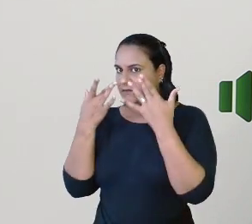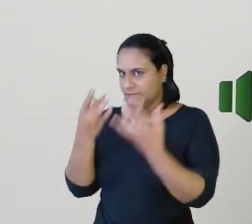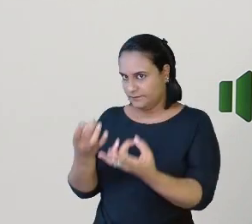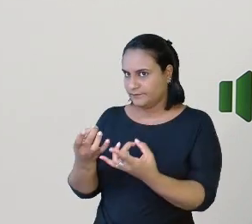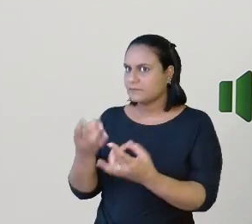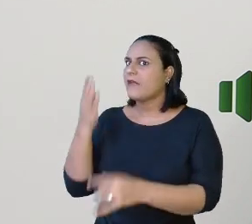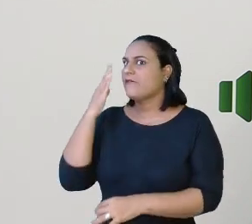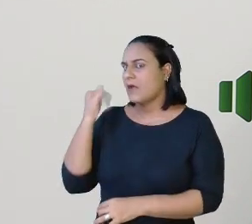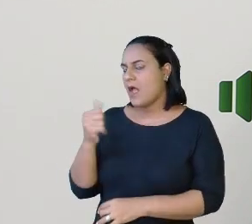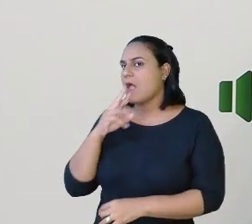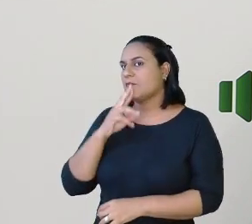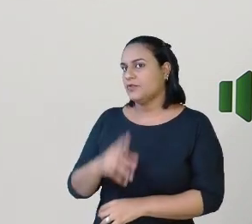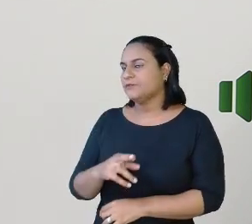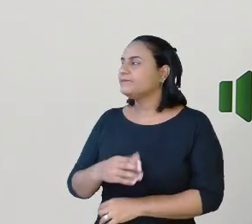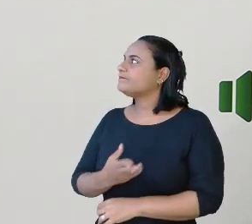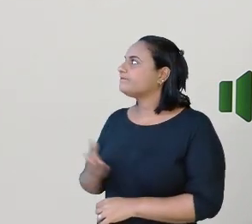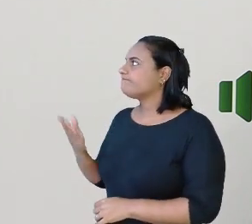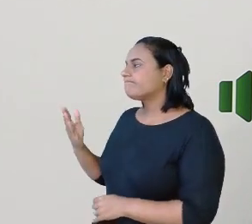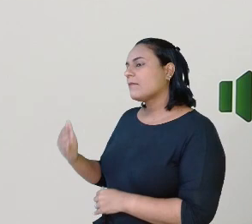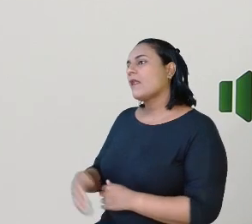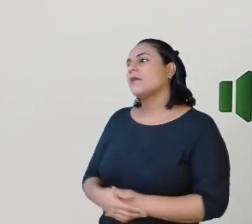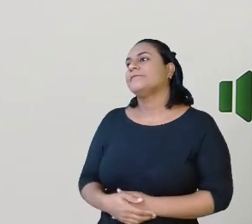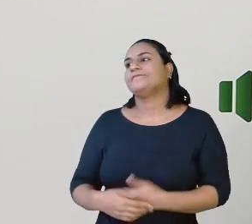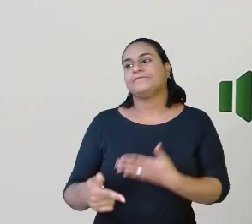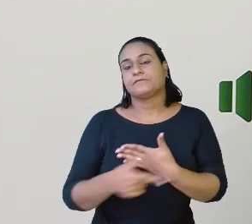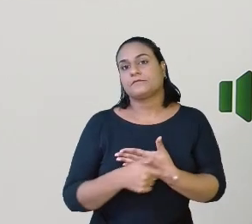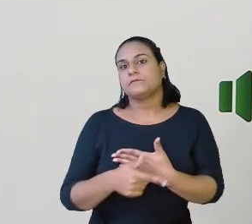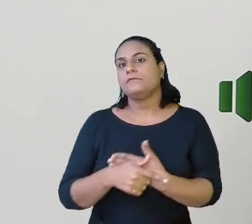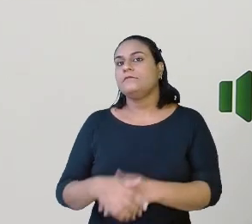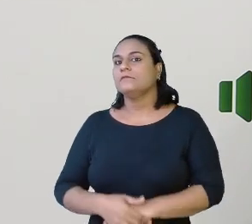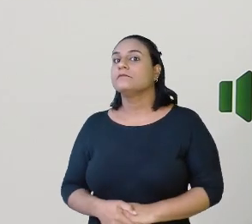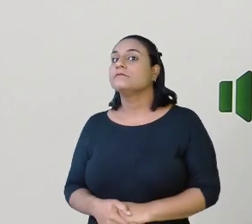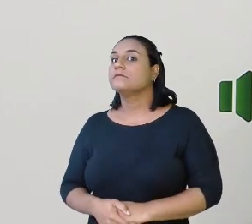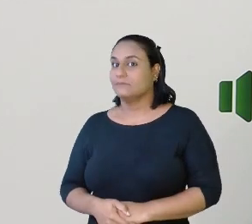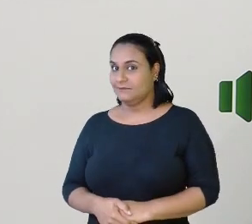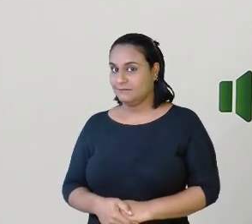vai saber que as funções são